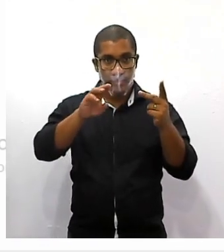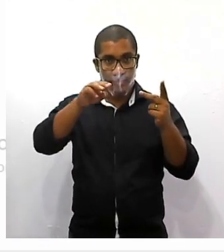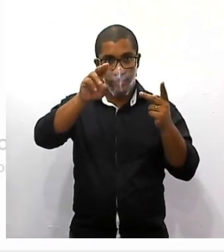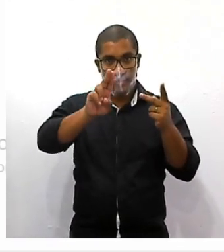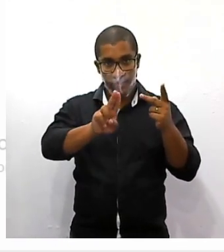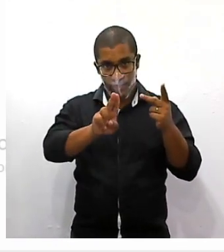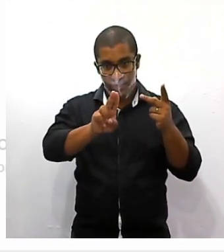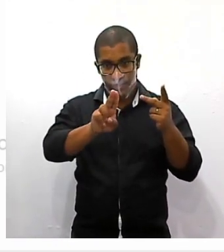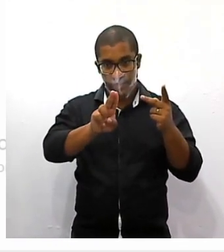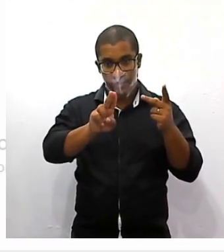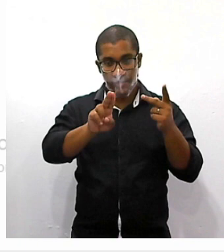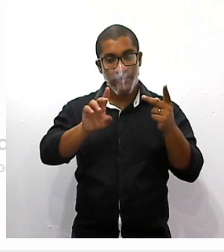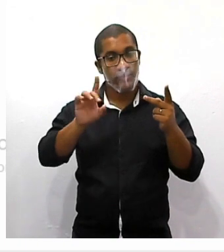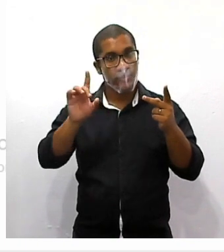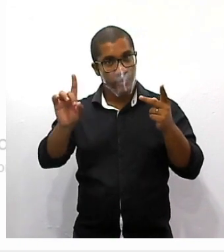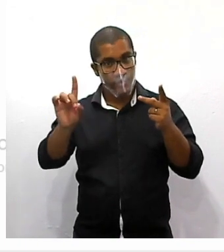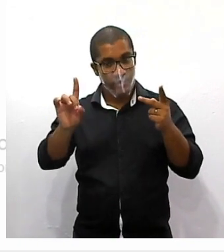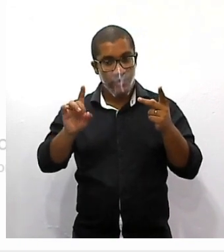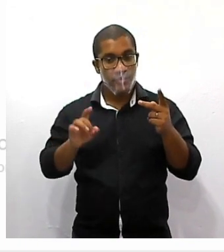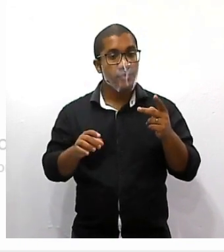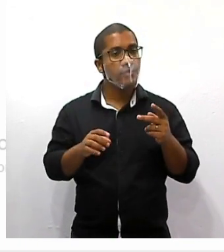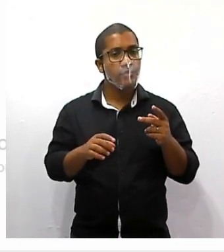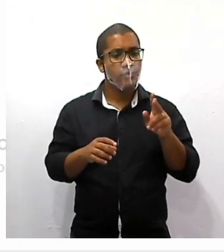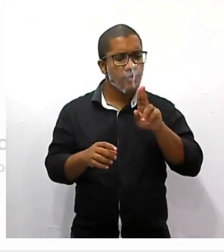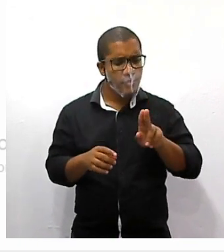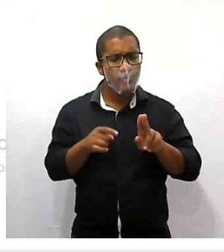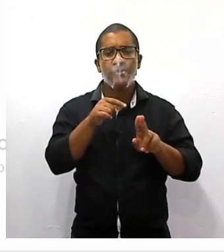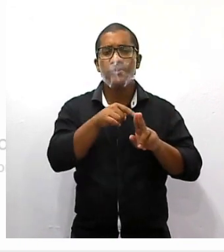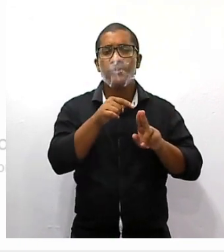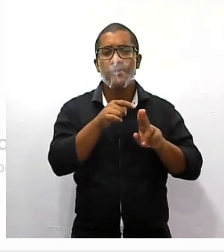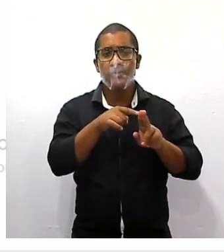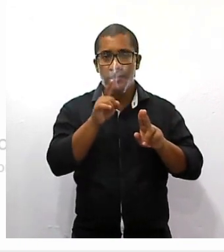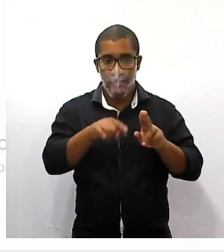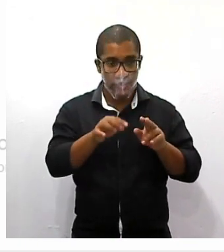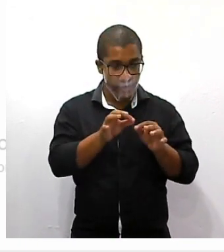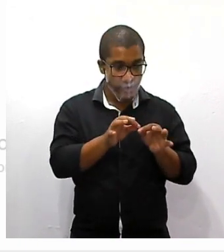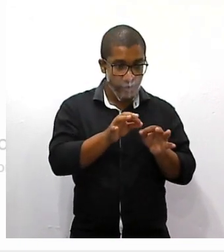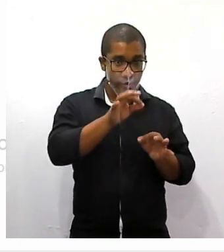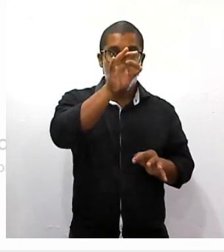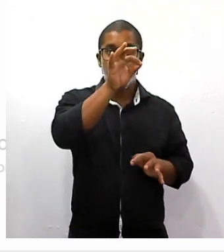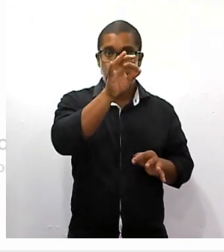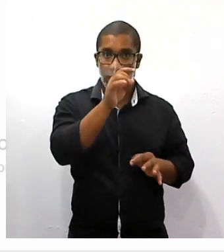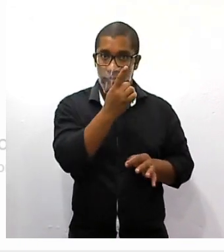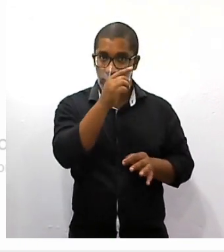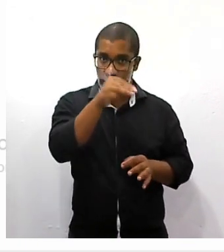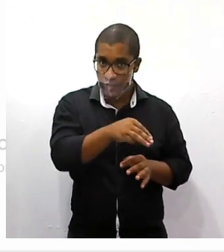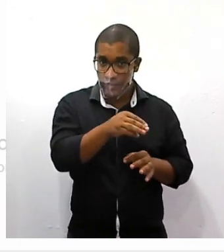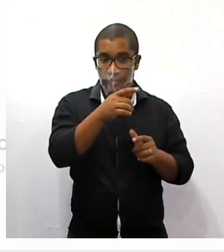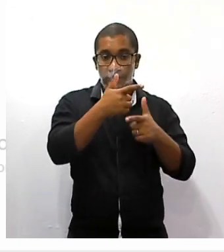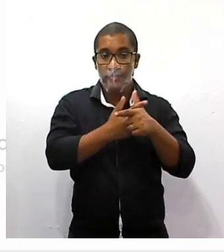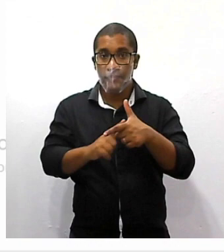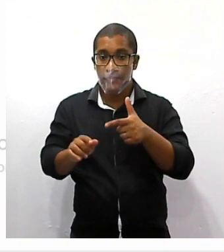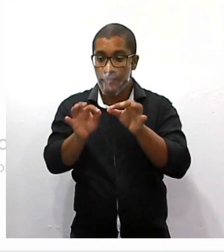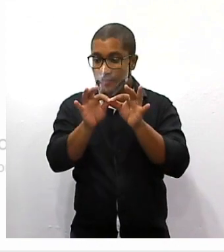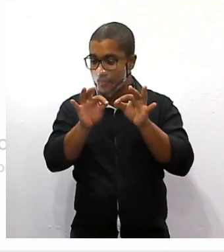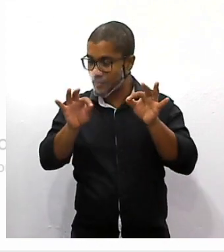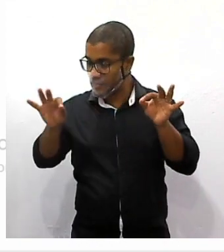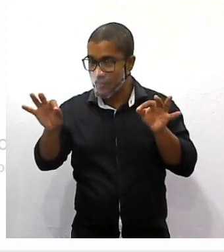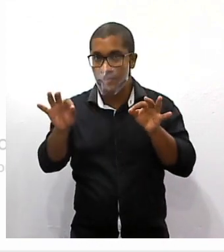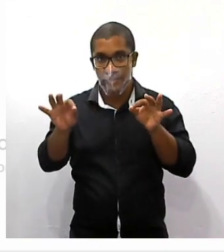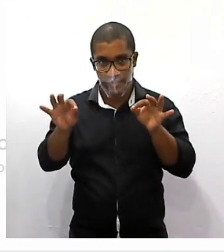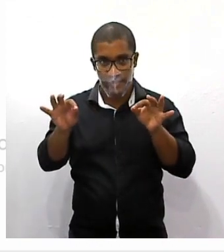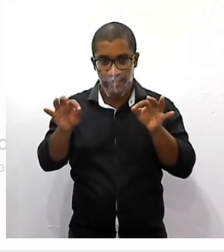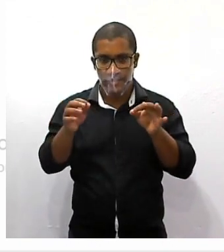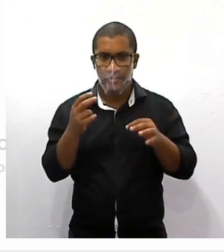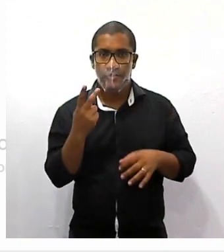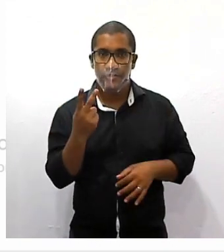Então, o μ é o valor da altura que eu tinha, que era 1 metro, dividido pela distância que ele percorreu, que